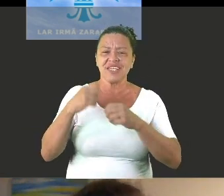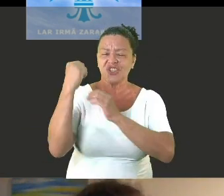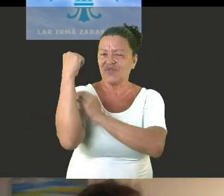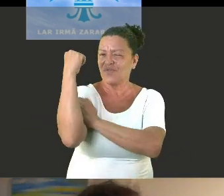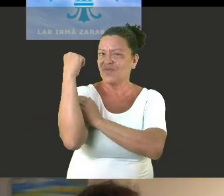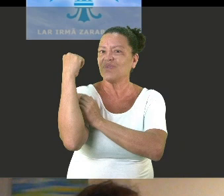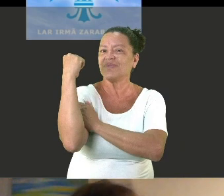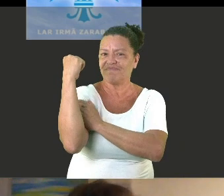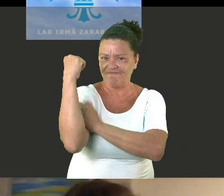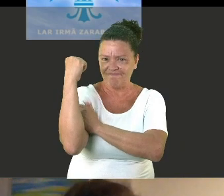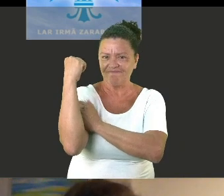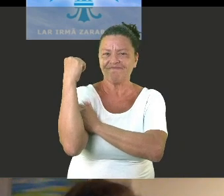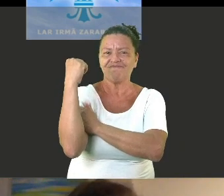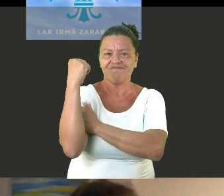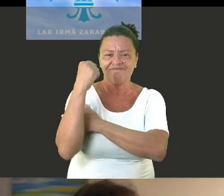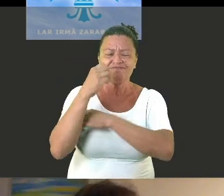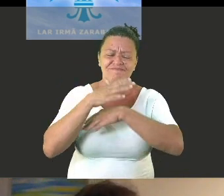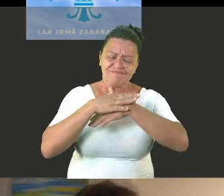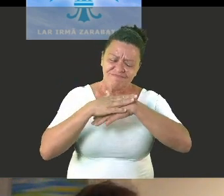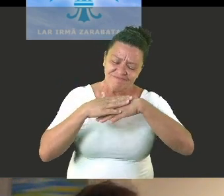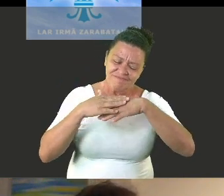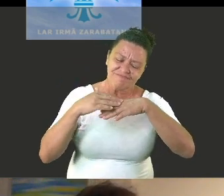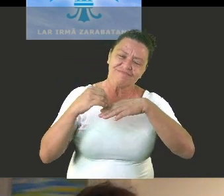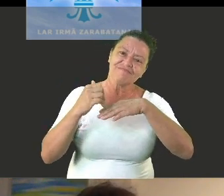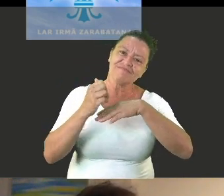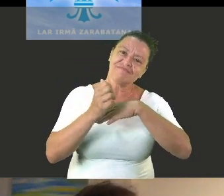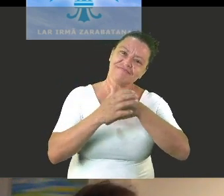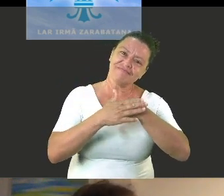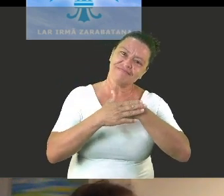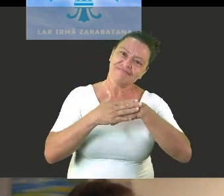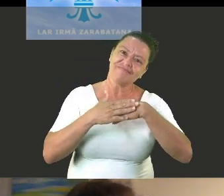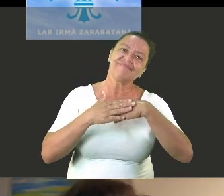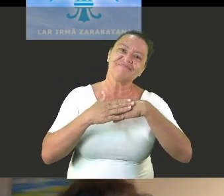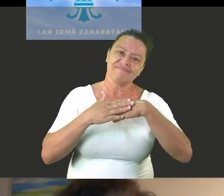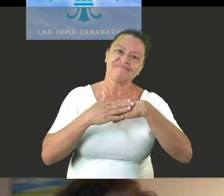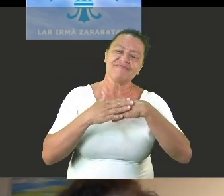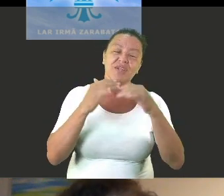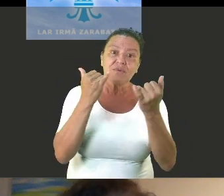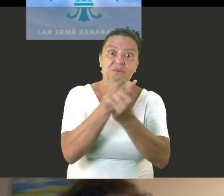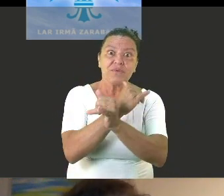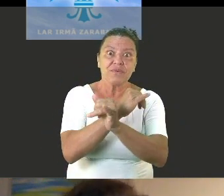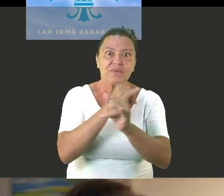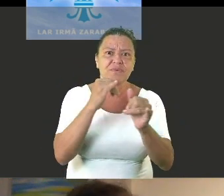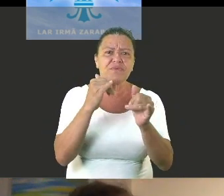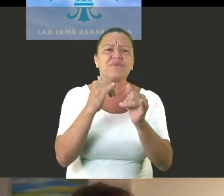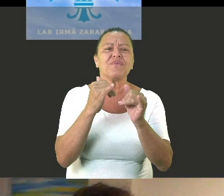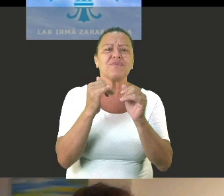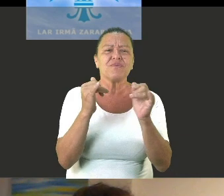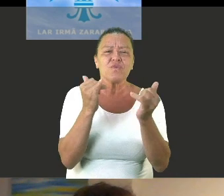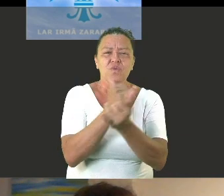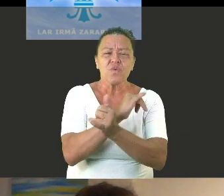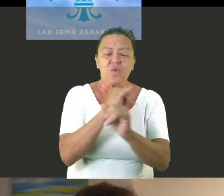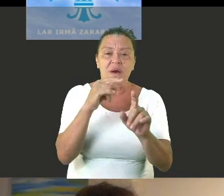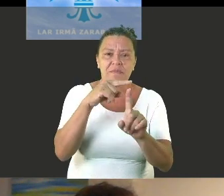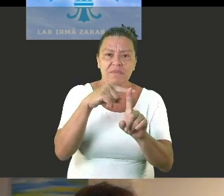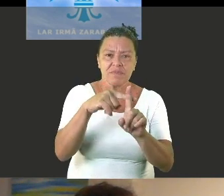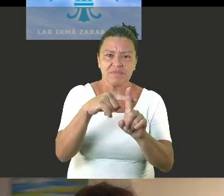força, de um alento, de uma energia, de uma vibração